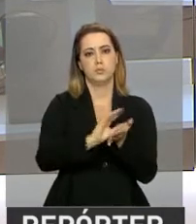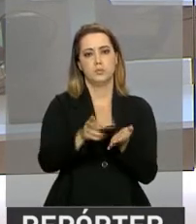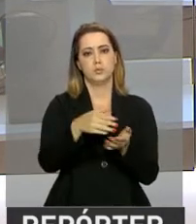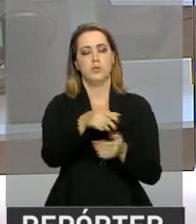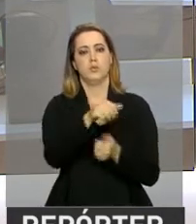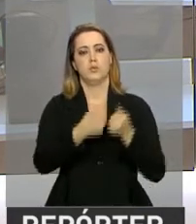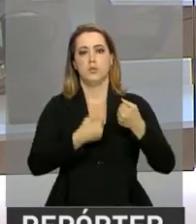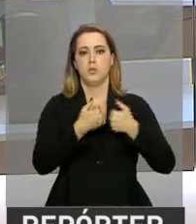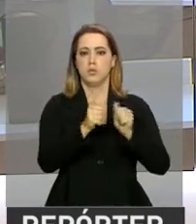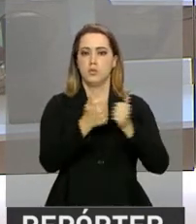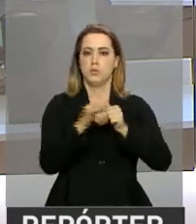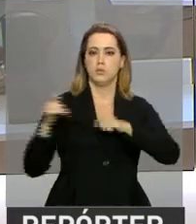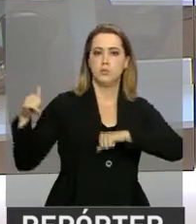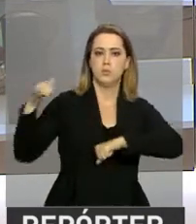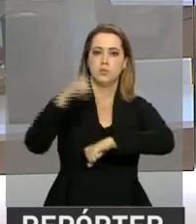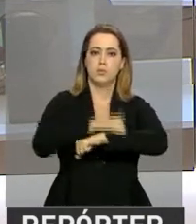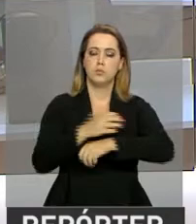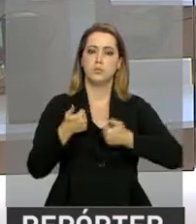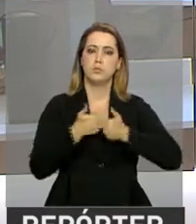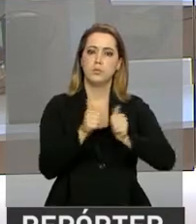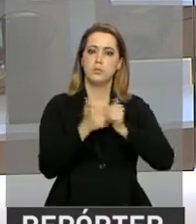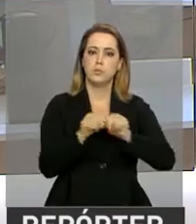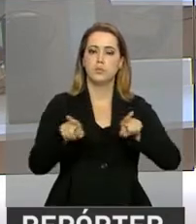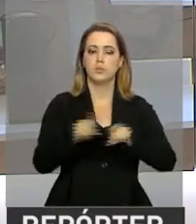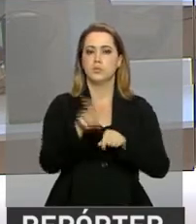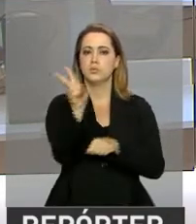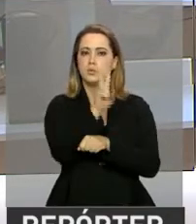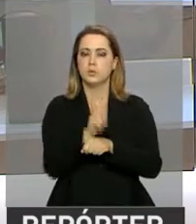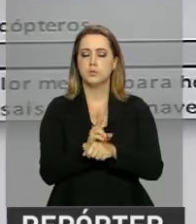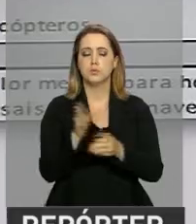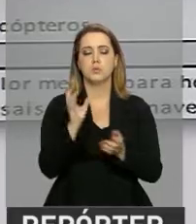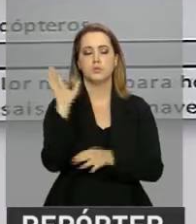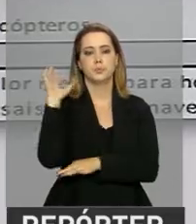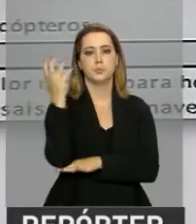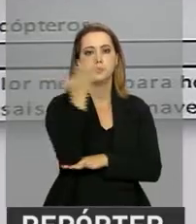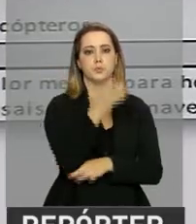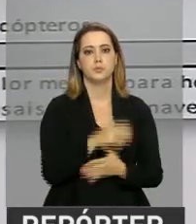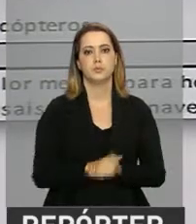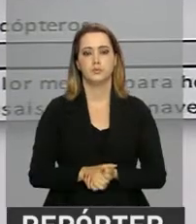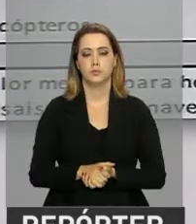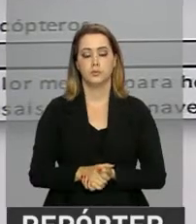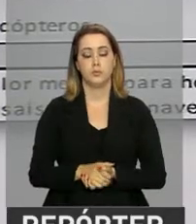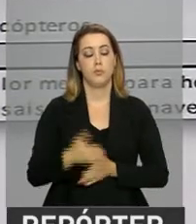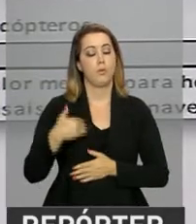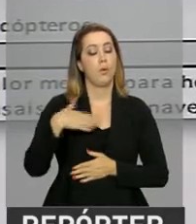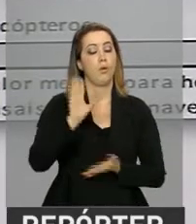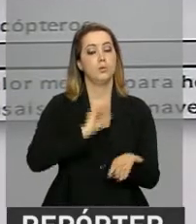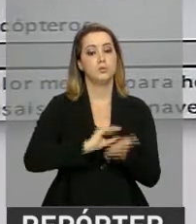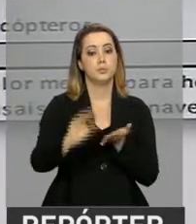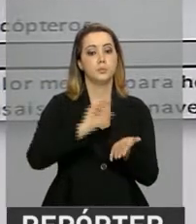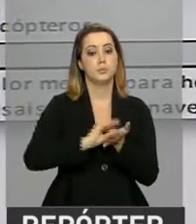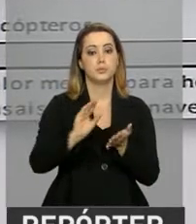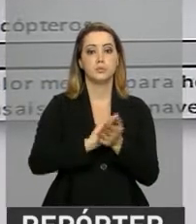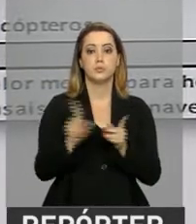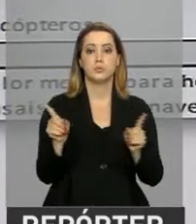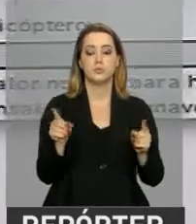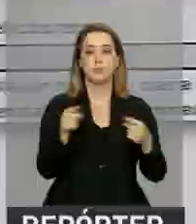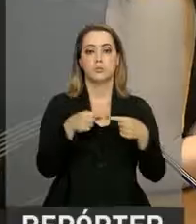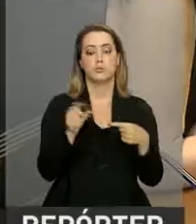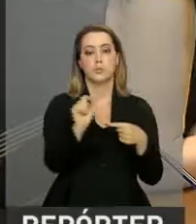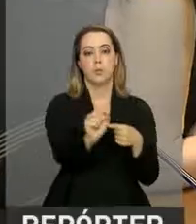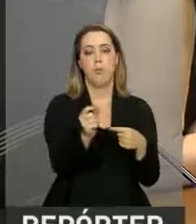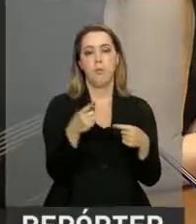transporte aéreo e terrestre além da fiscalização em campo mais recursos para combater o desmatamento